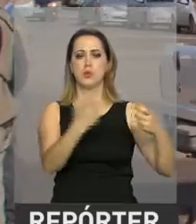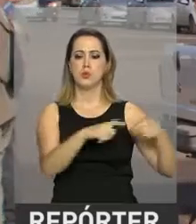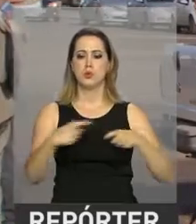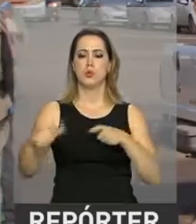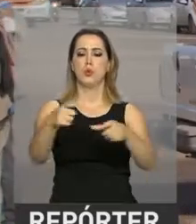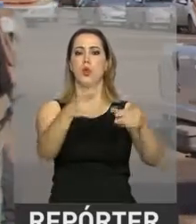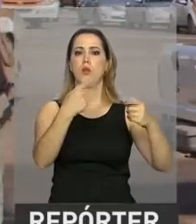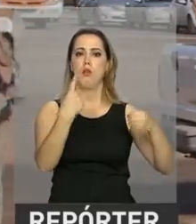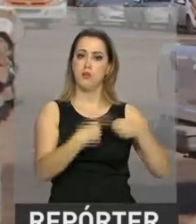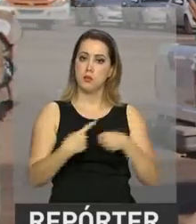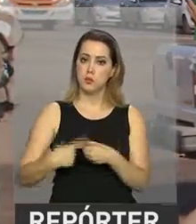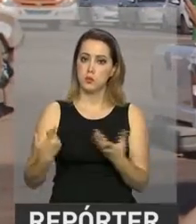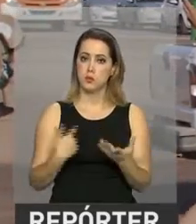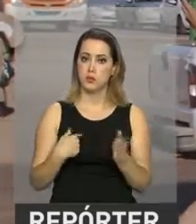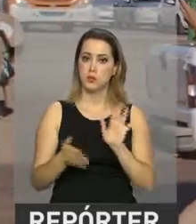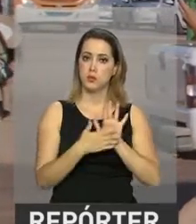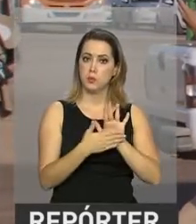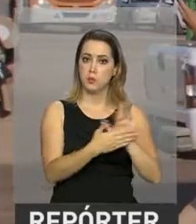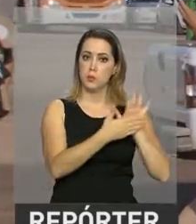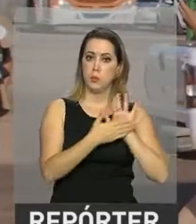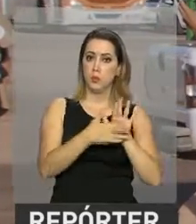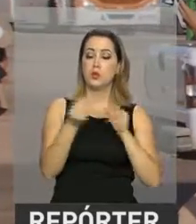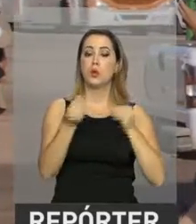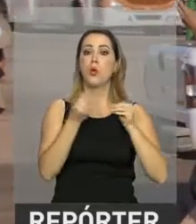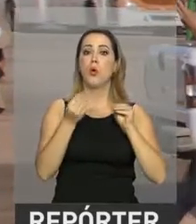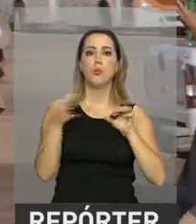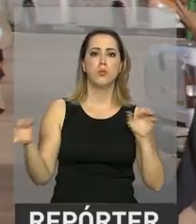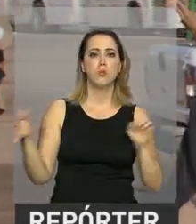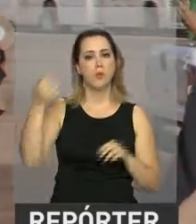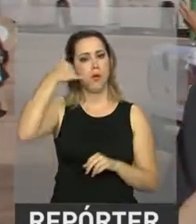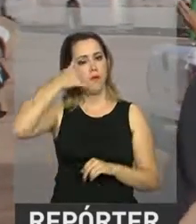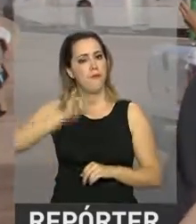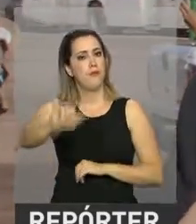trazendo a população, mostrando que o combate ao vetor é a melhor forma de evitar as doenças.